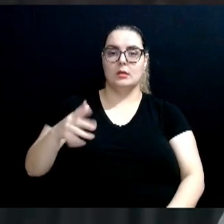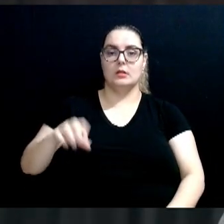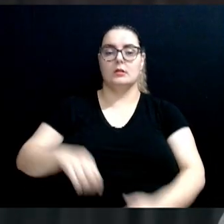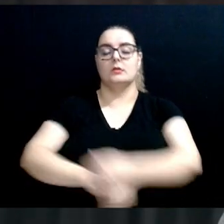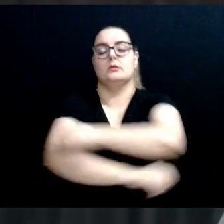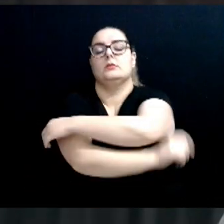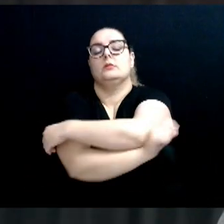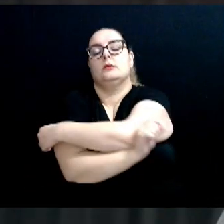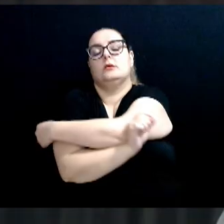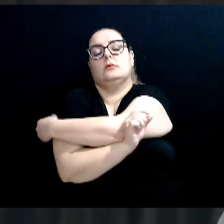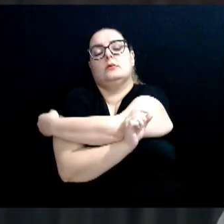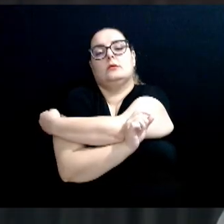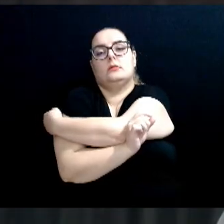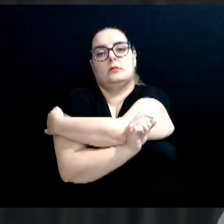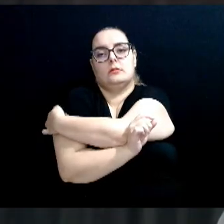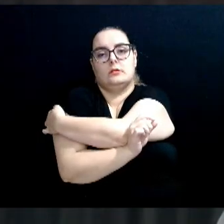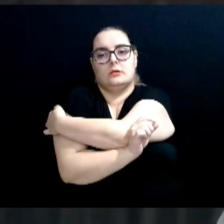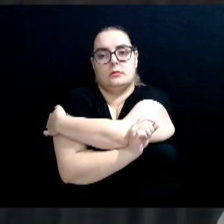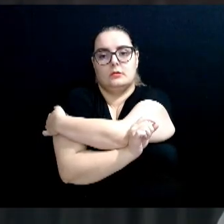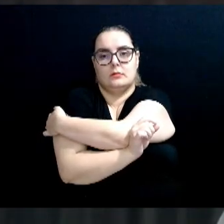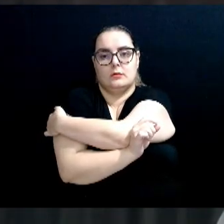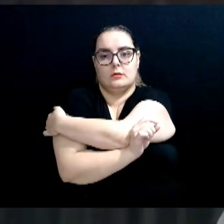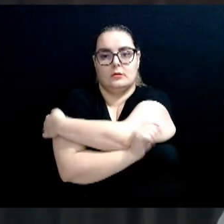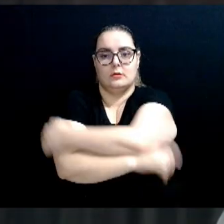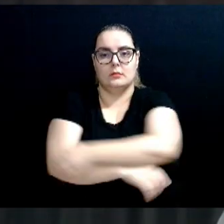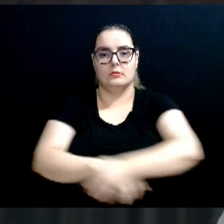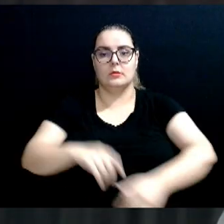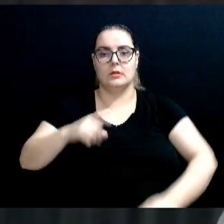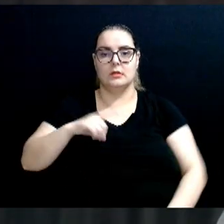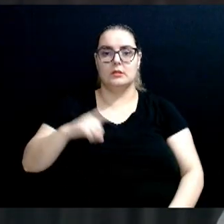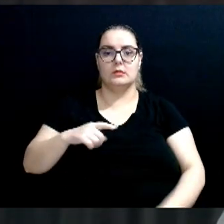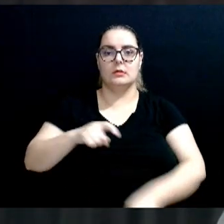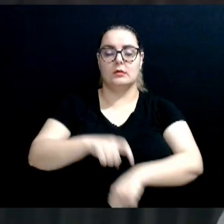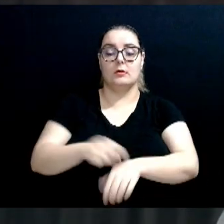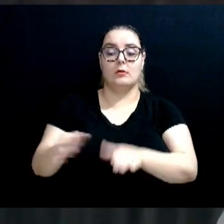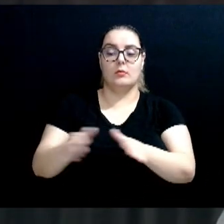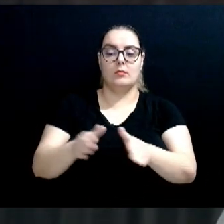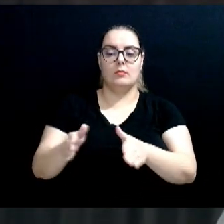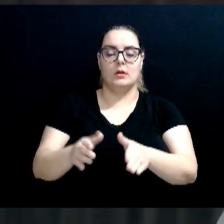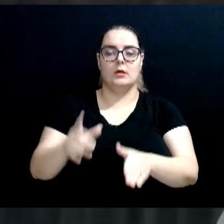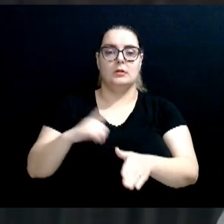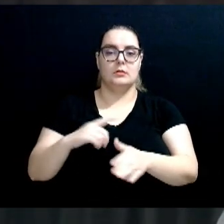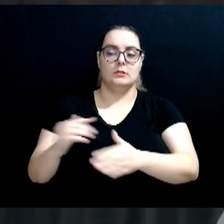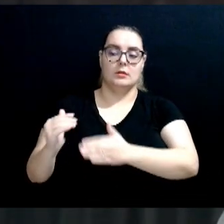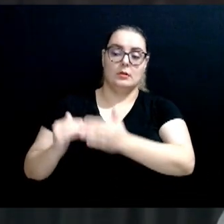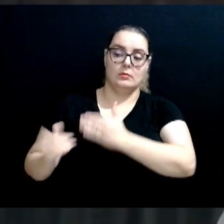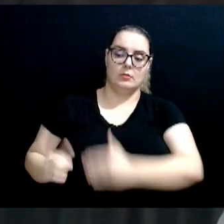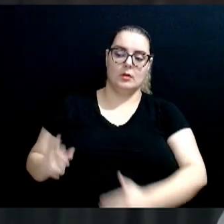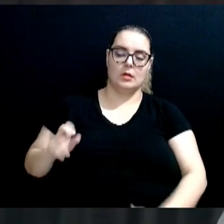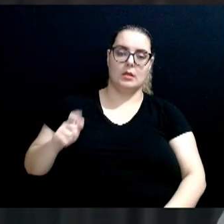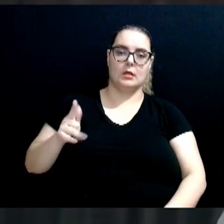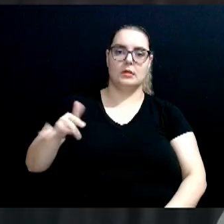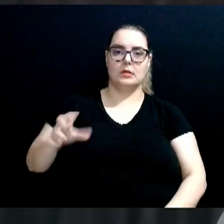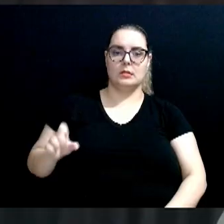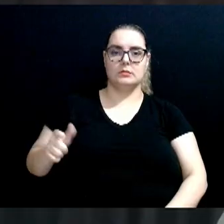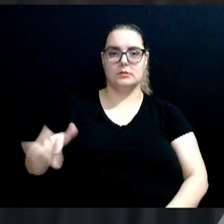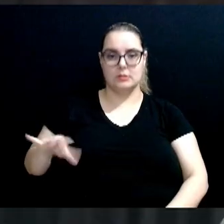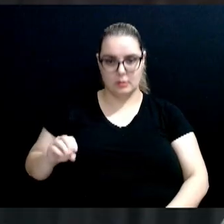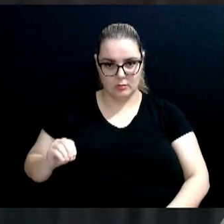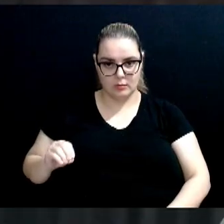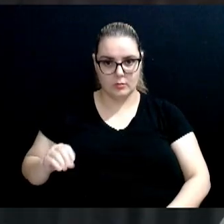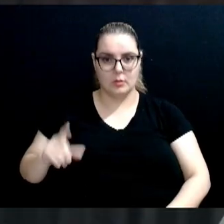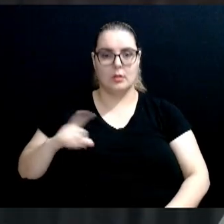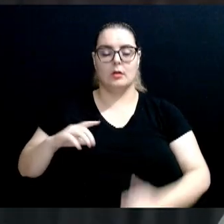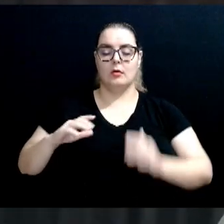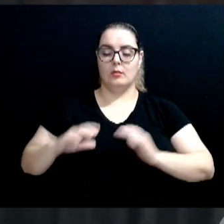essa regressão, ela existe uma janela. Ela tem ali uma regressão, ela tem um comportamento infantilizado, no entanto, quando a família